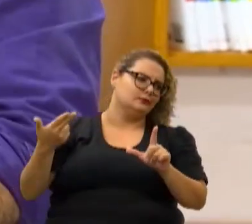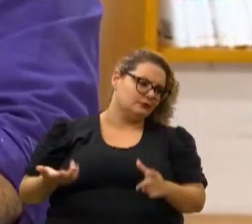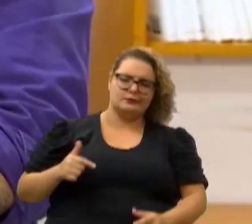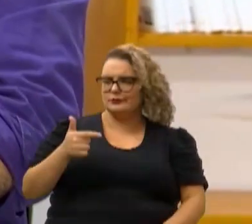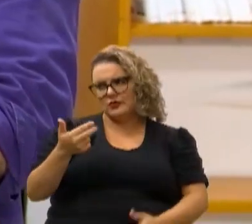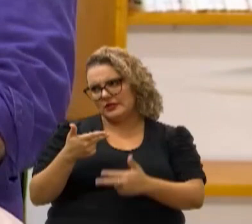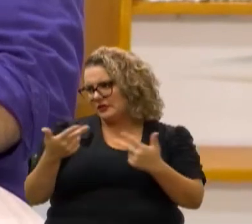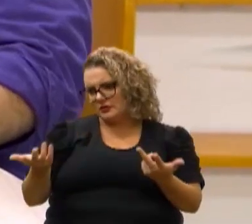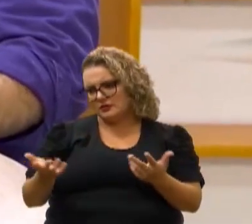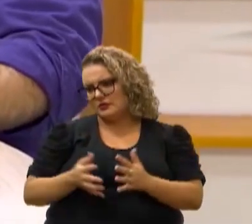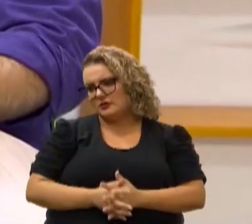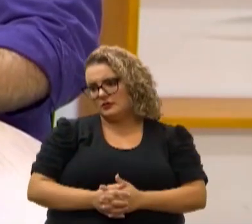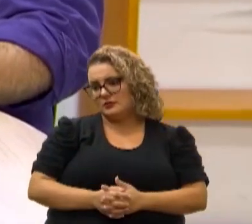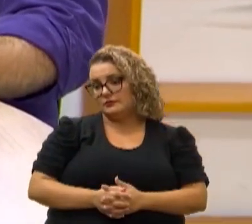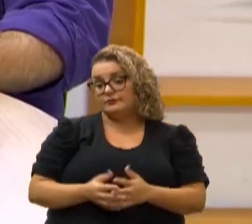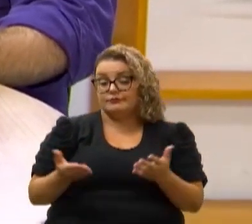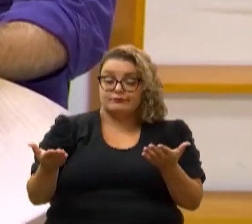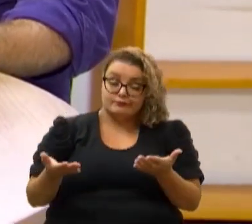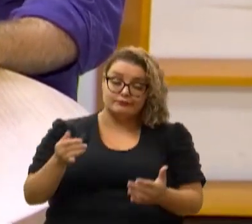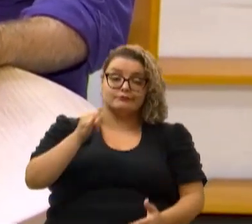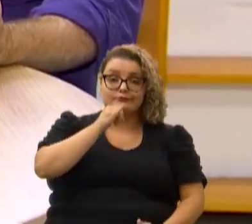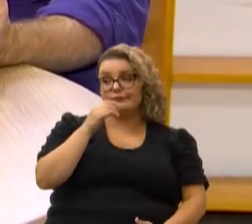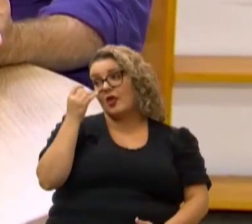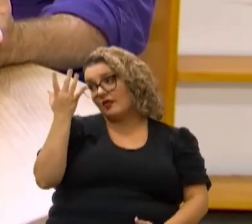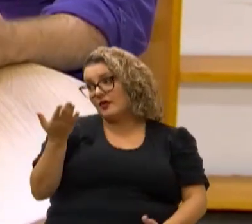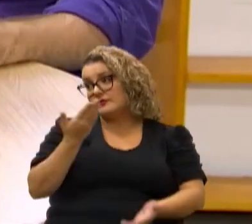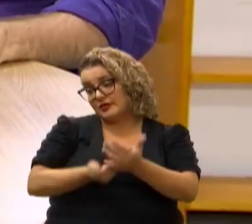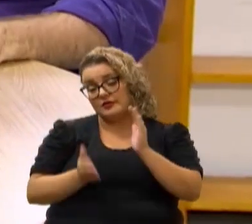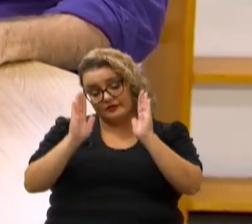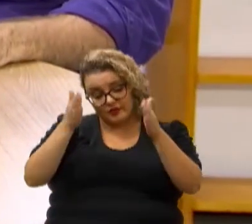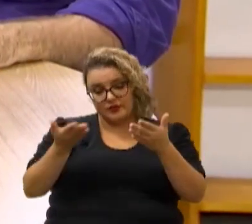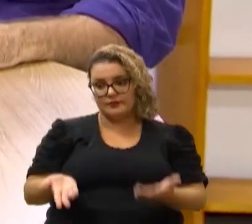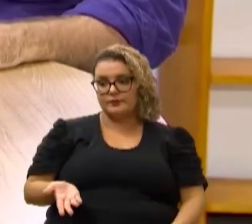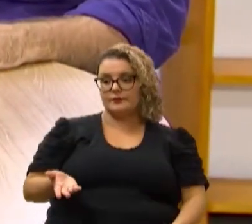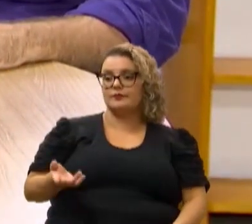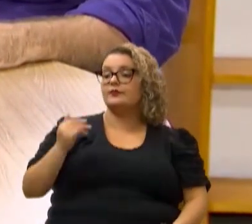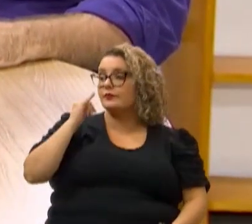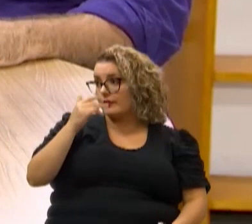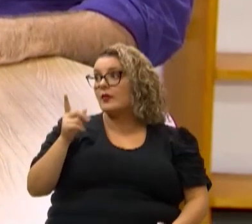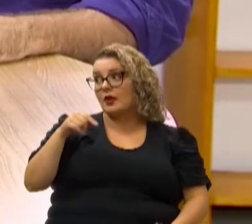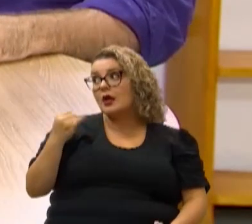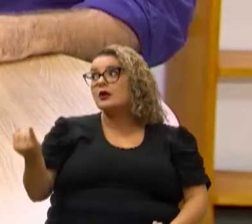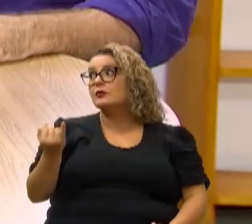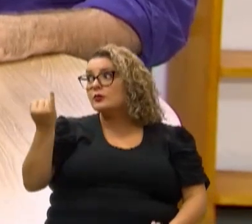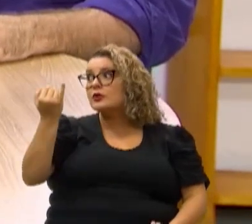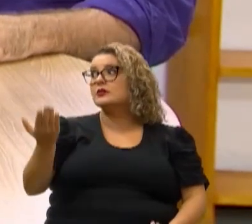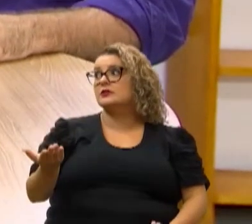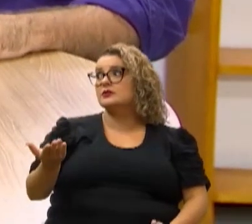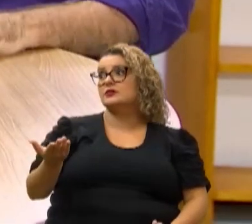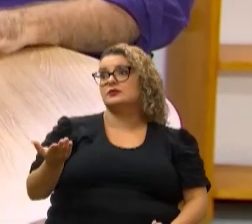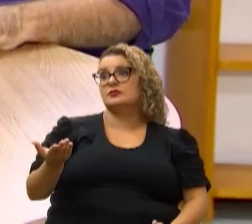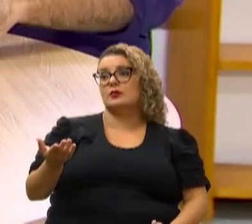né? Agora, por exemplo, é muito fácil. Então, isso que você está falando é importantíssimo, né,